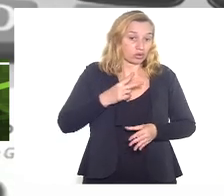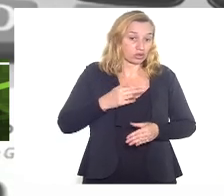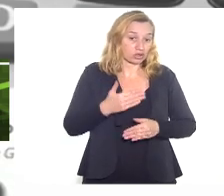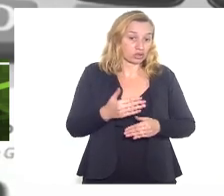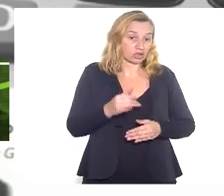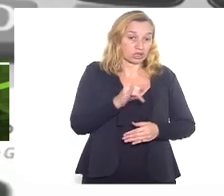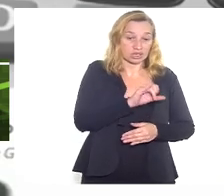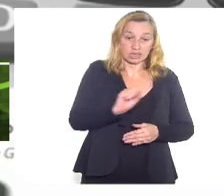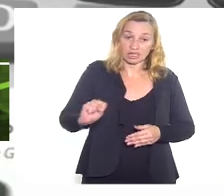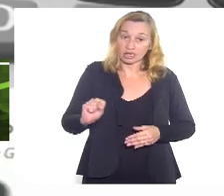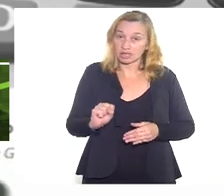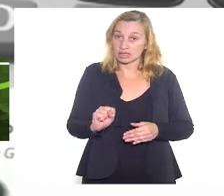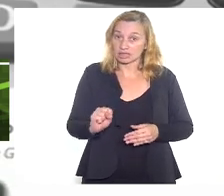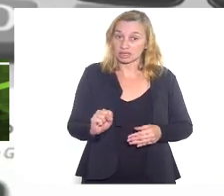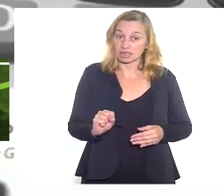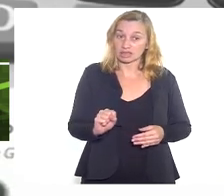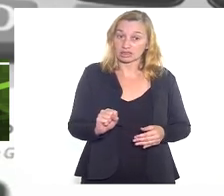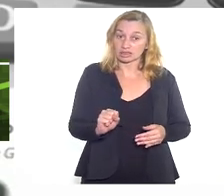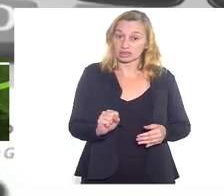ICMS.